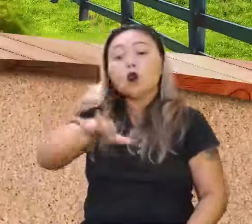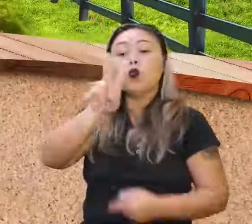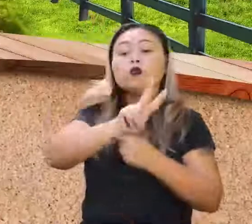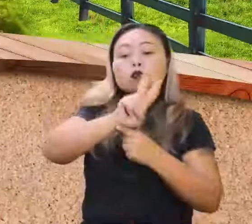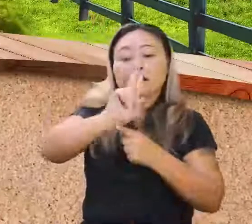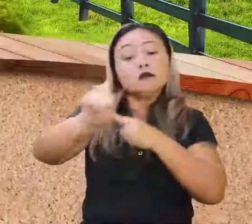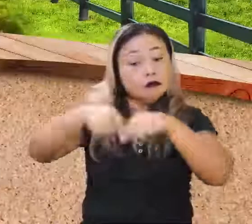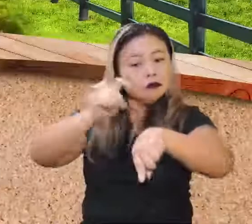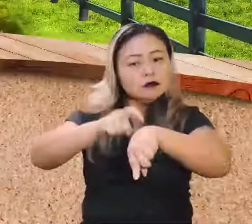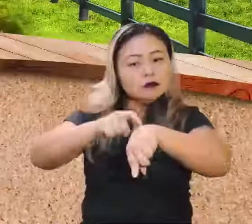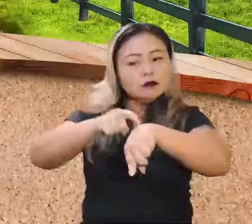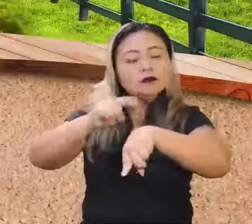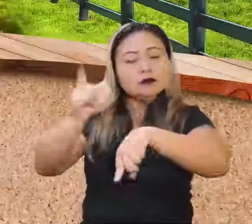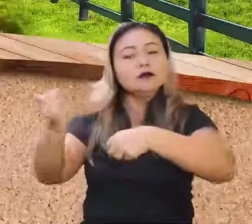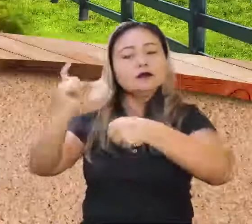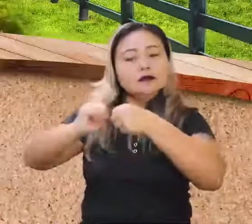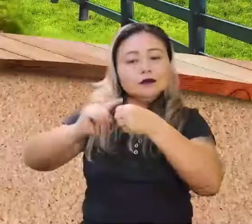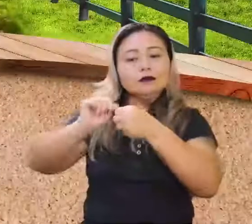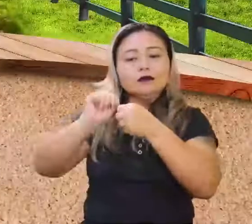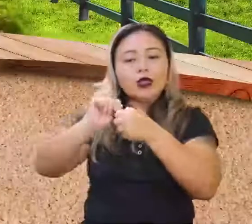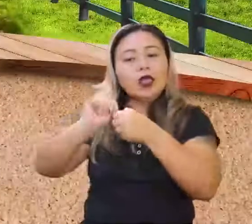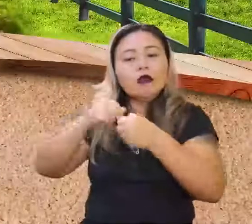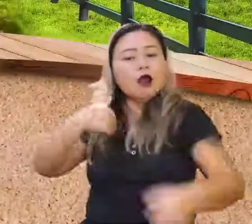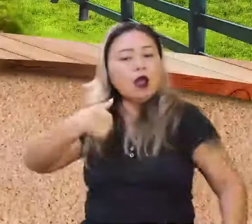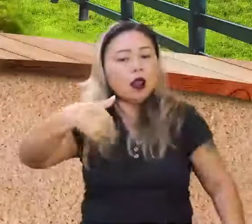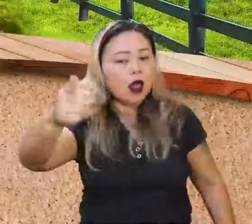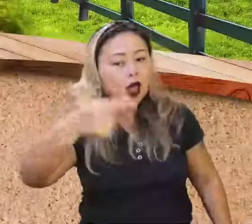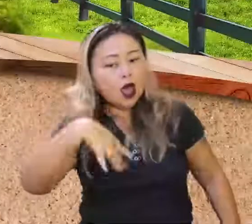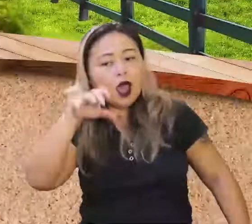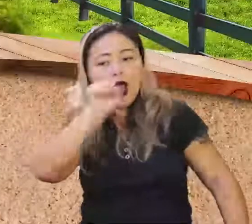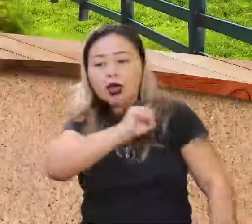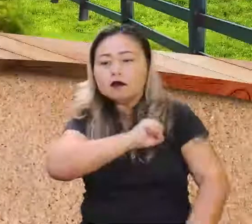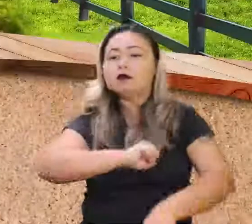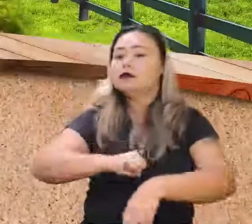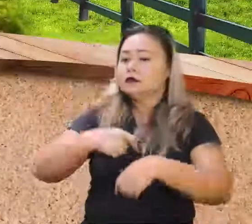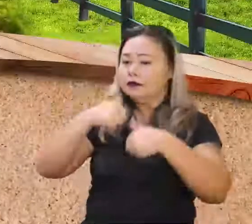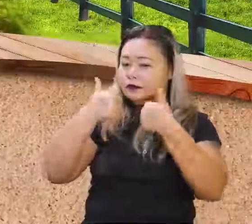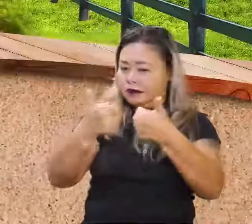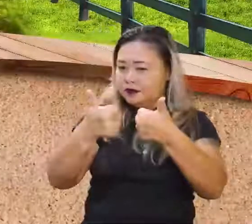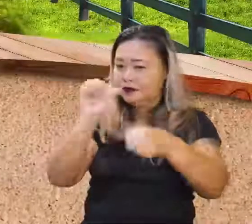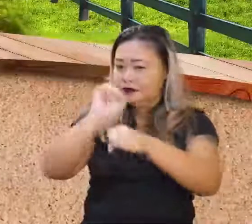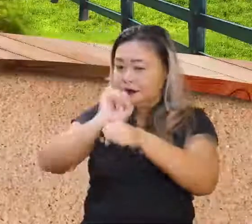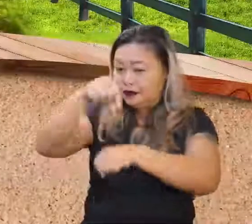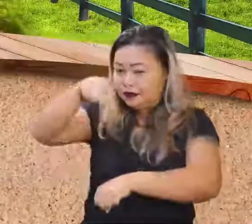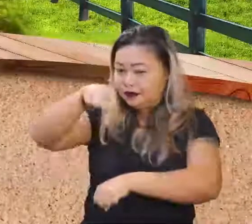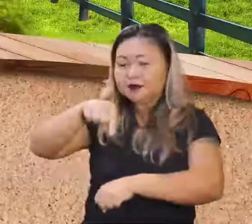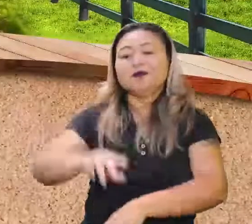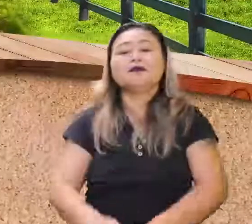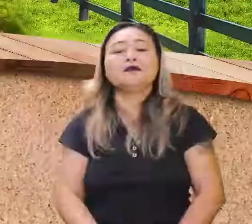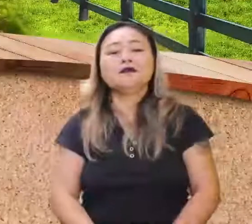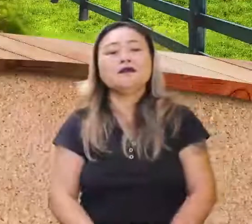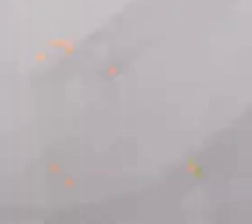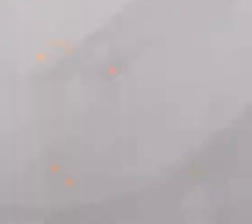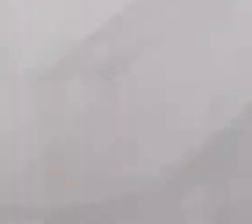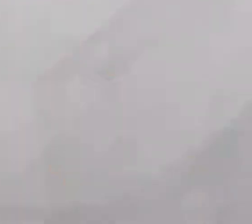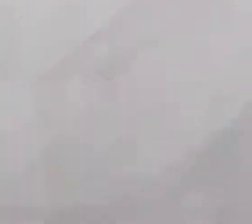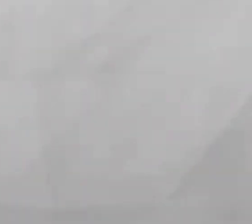caprinocultura. Mas daqui a pouco o tio volta para a gente fazer aquele bate-bola, jogo rápido. Aguardo vocês, pessoal.